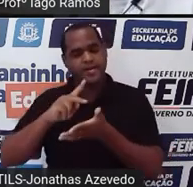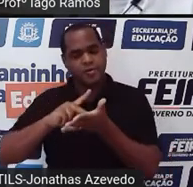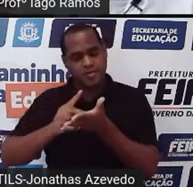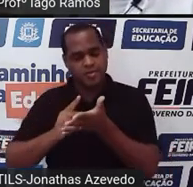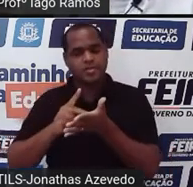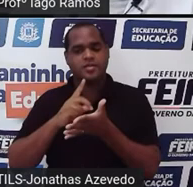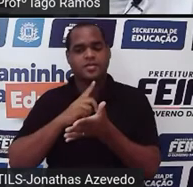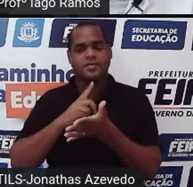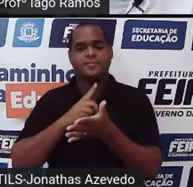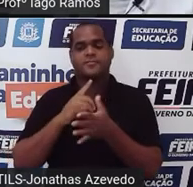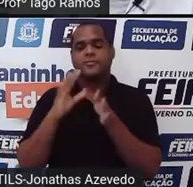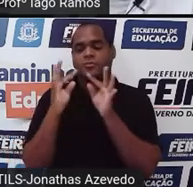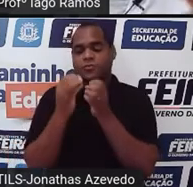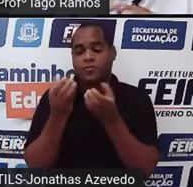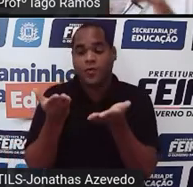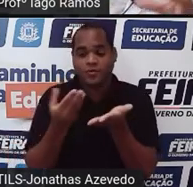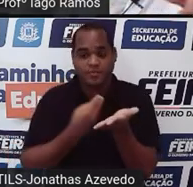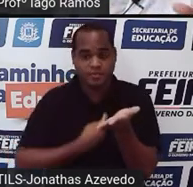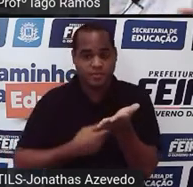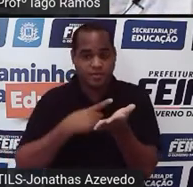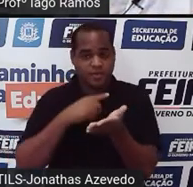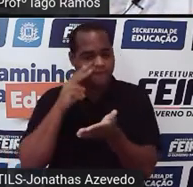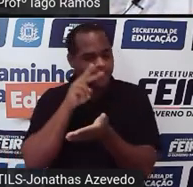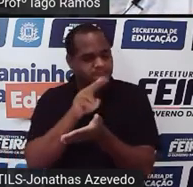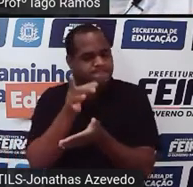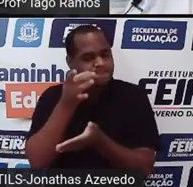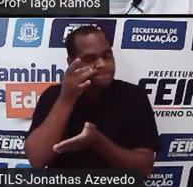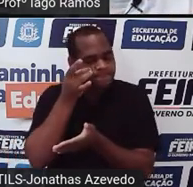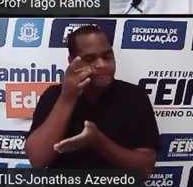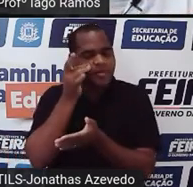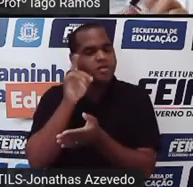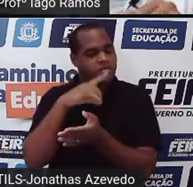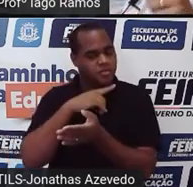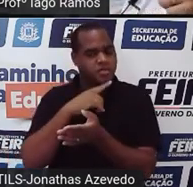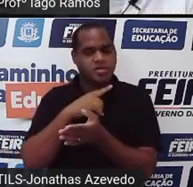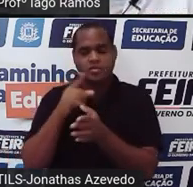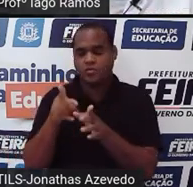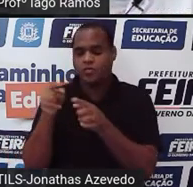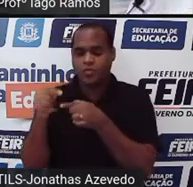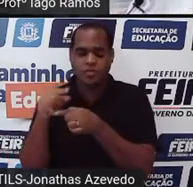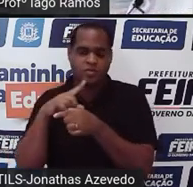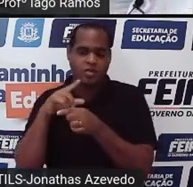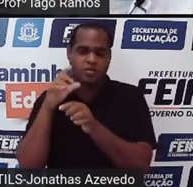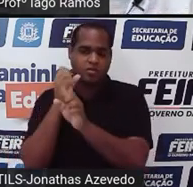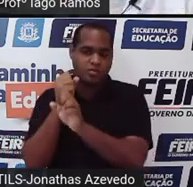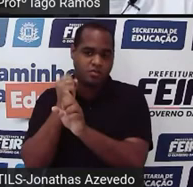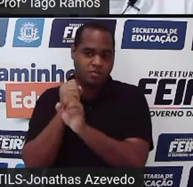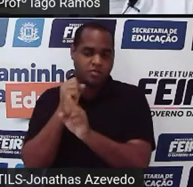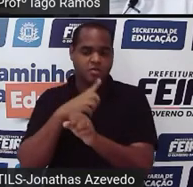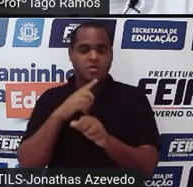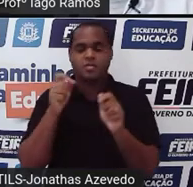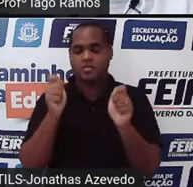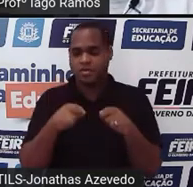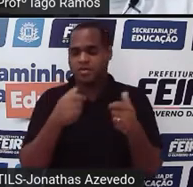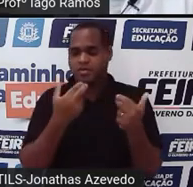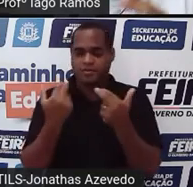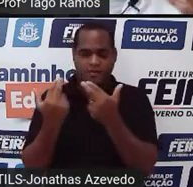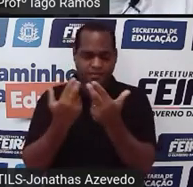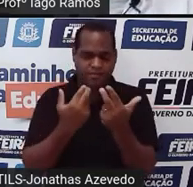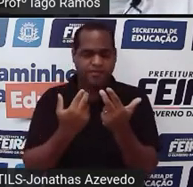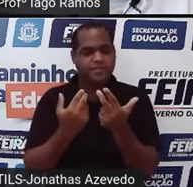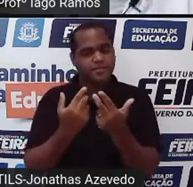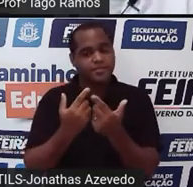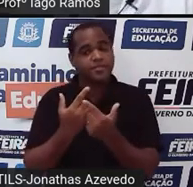e tudo no mundo real que tiver formato de cubo a forma de a gente calcular o volume vai ser dessa maneira